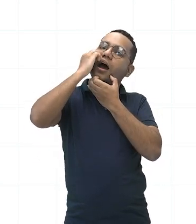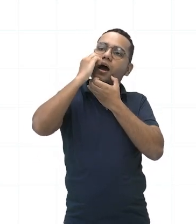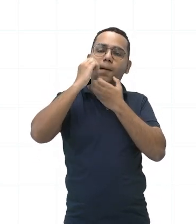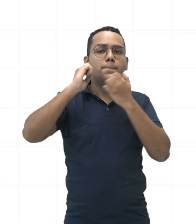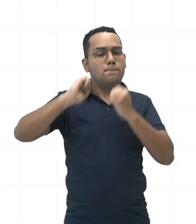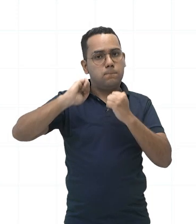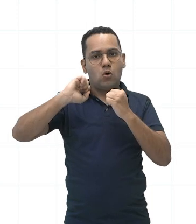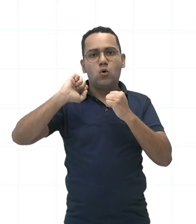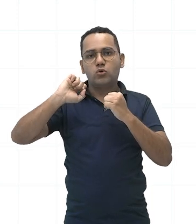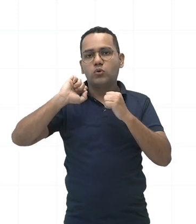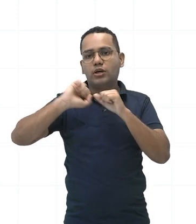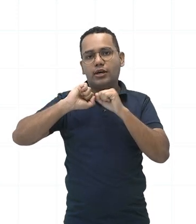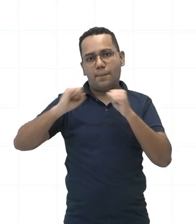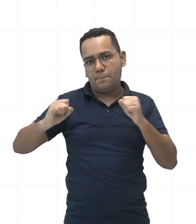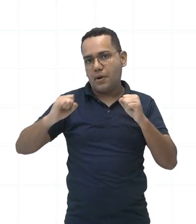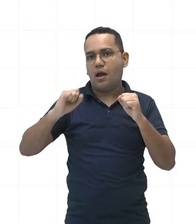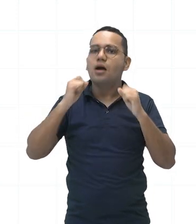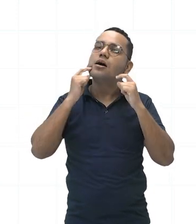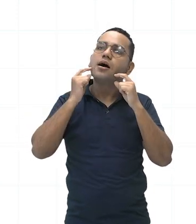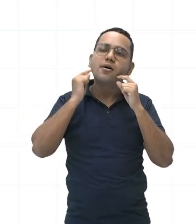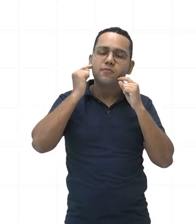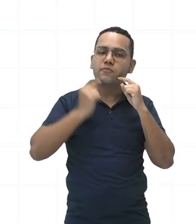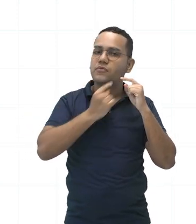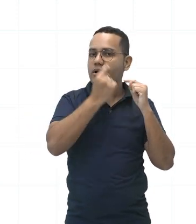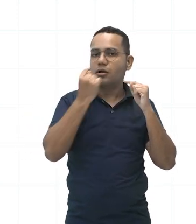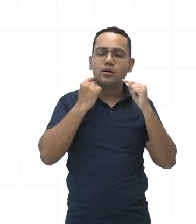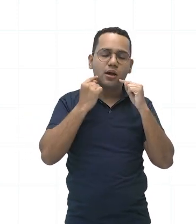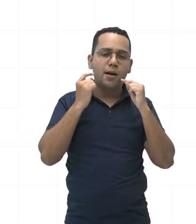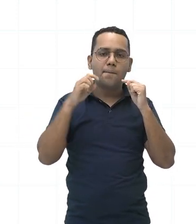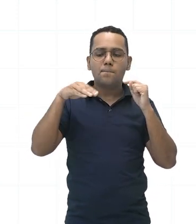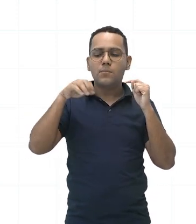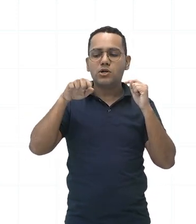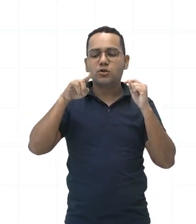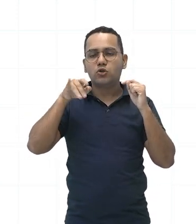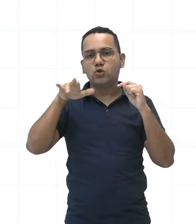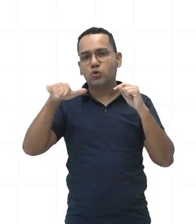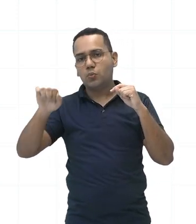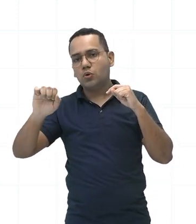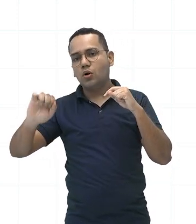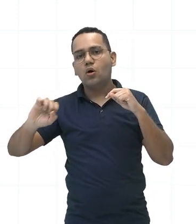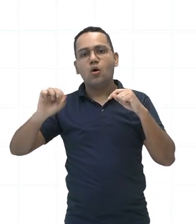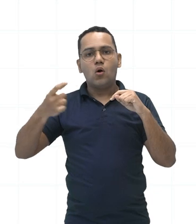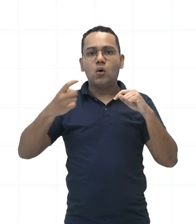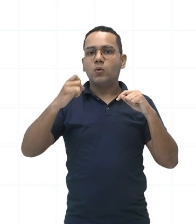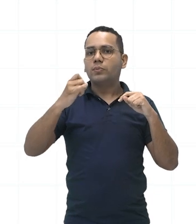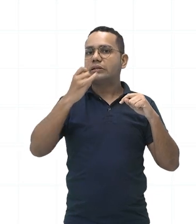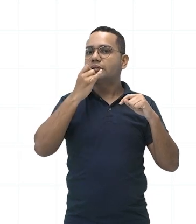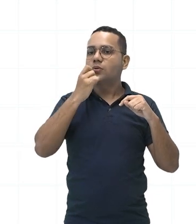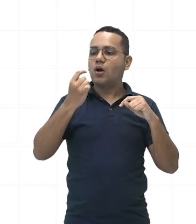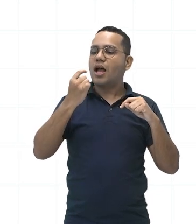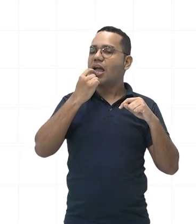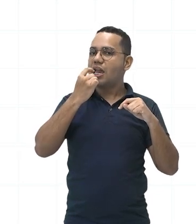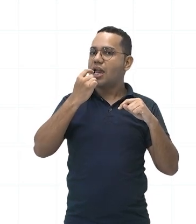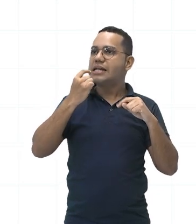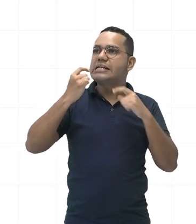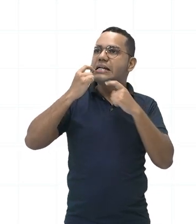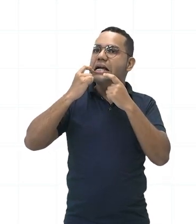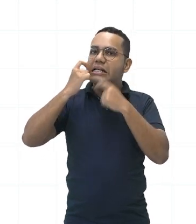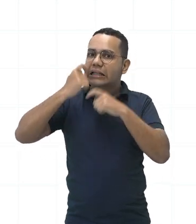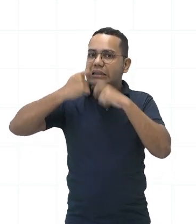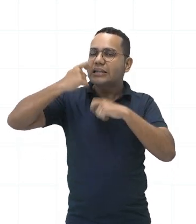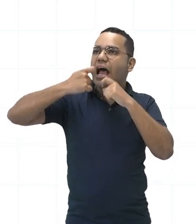vítima e até fraturar ali a mandíbula dessa vítima, justamente por conta dessa falta de controle que ela está sentindo ali no